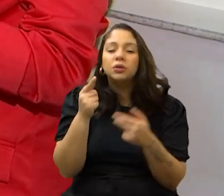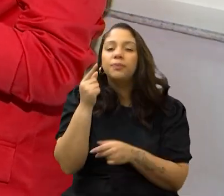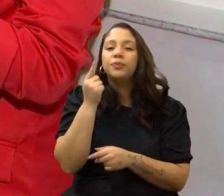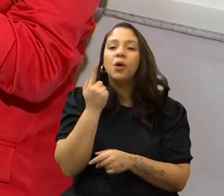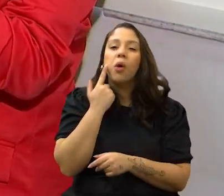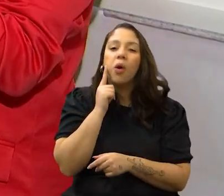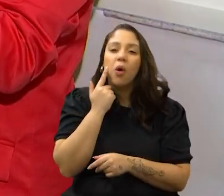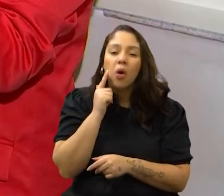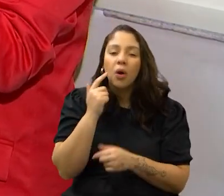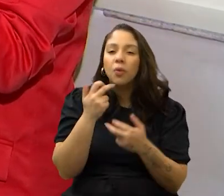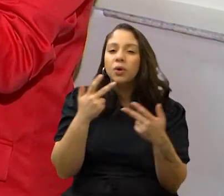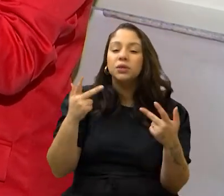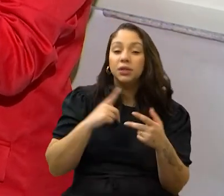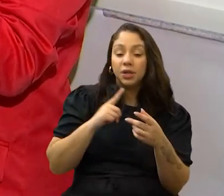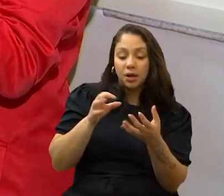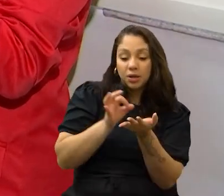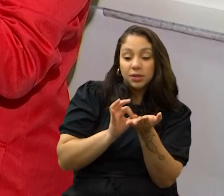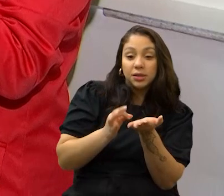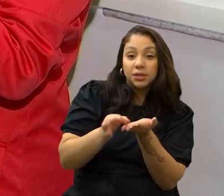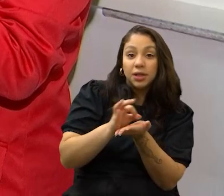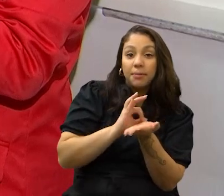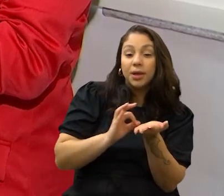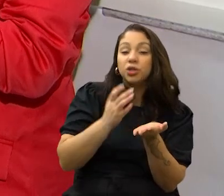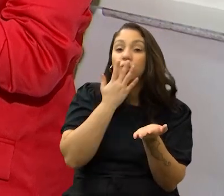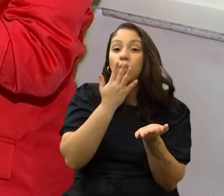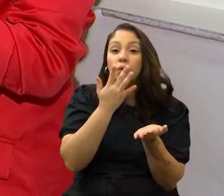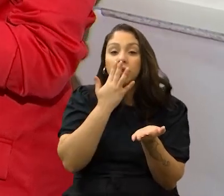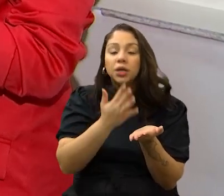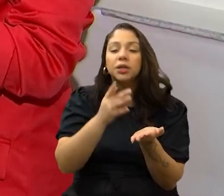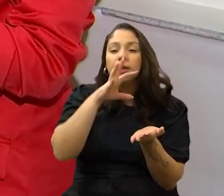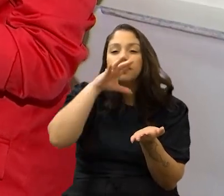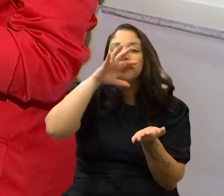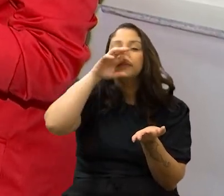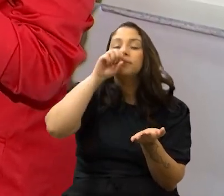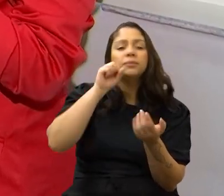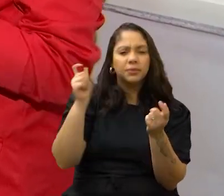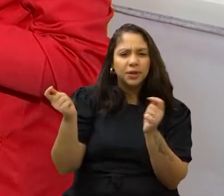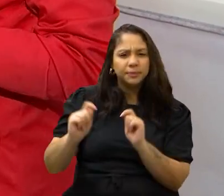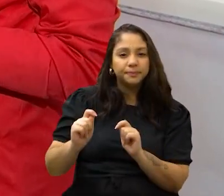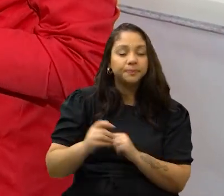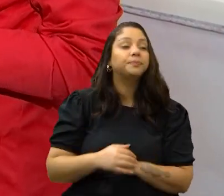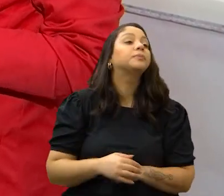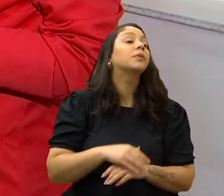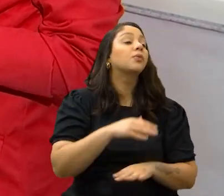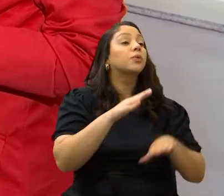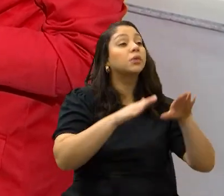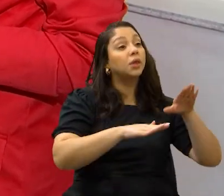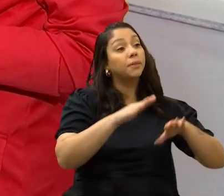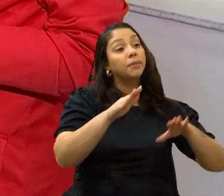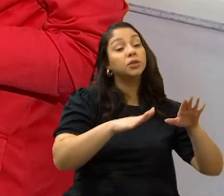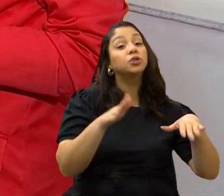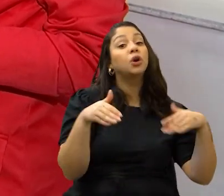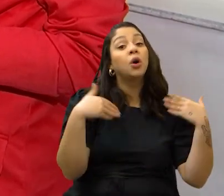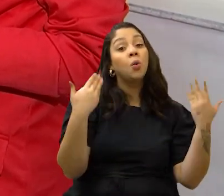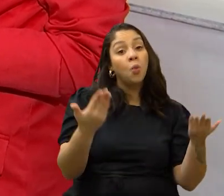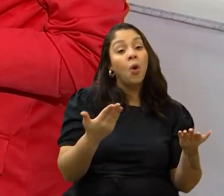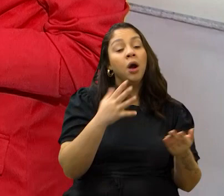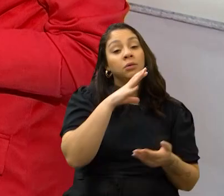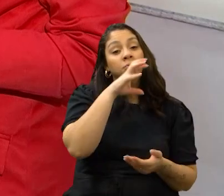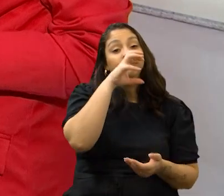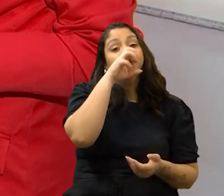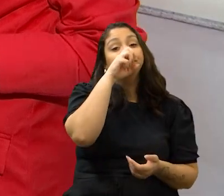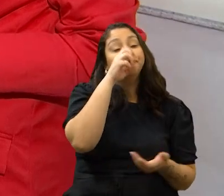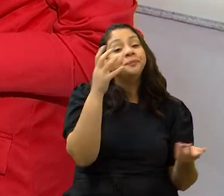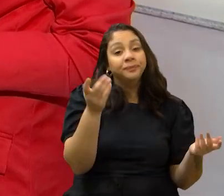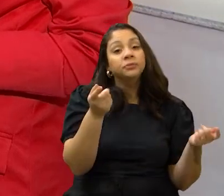chiclete, com algumas sementes coloridas. Isso é permitido? Então, dependendo qual for